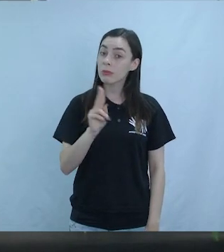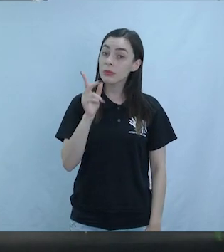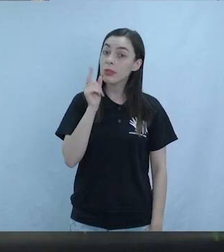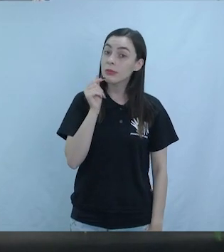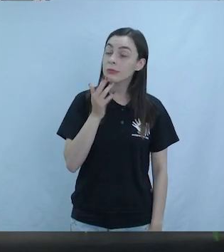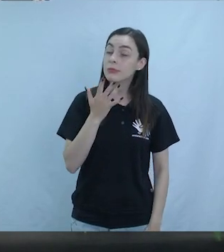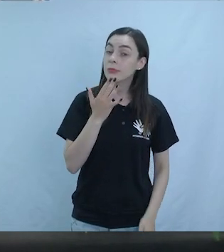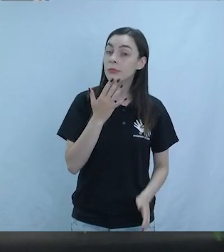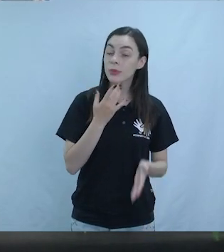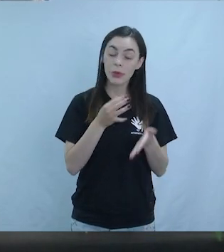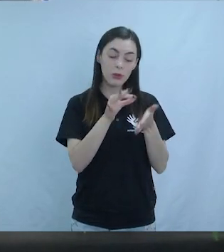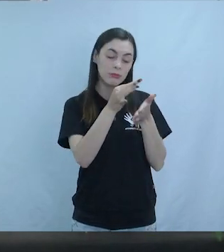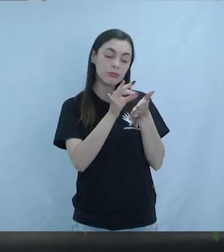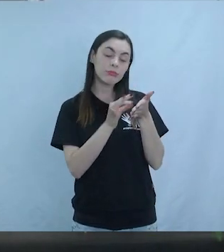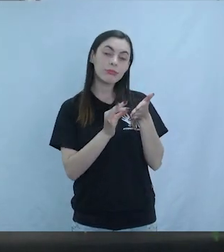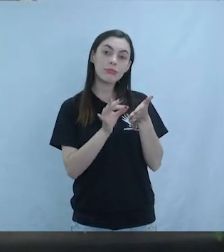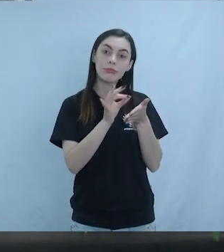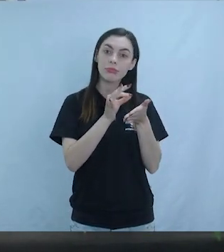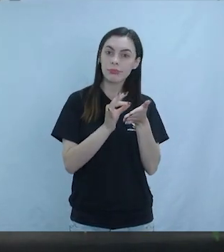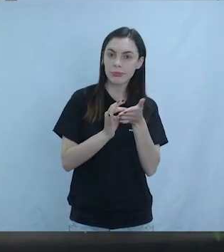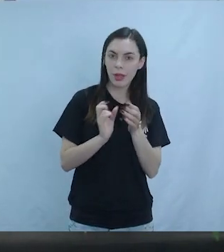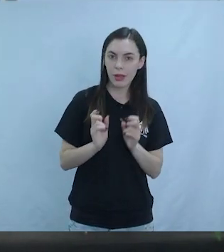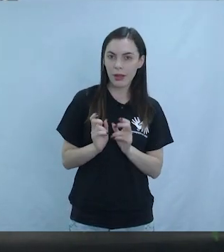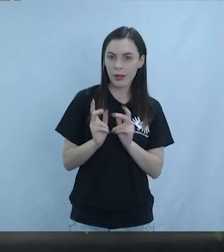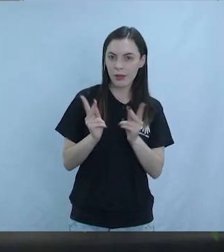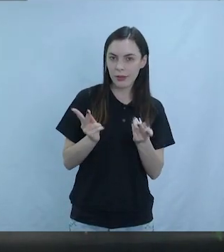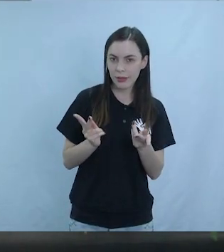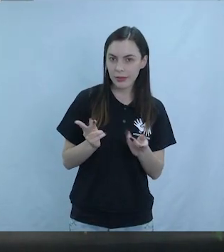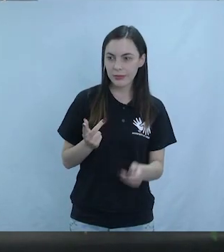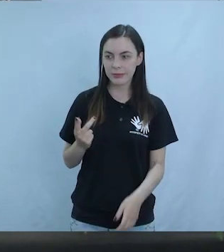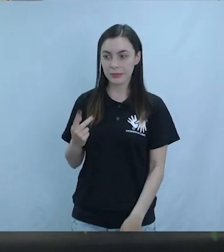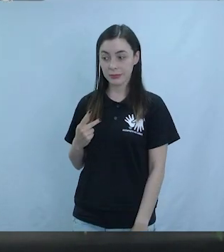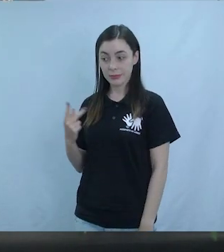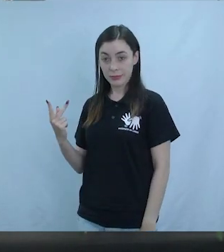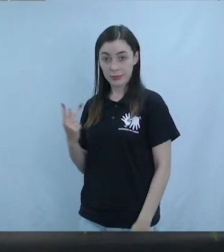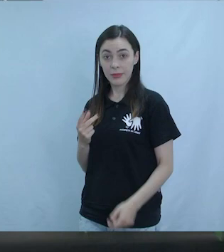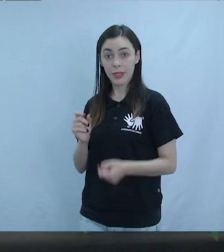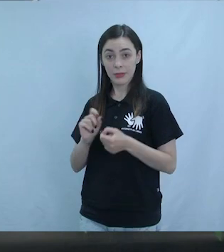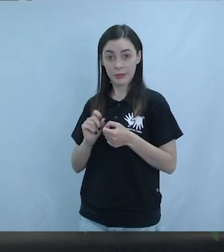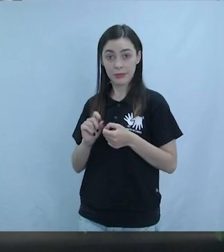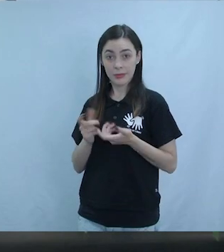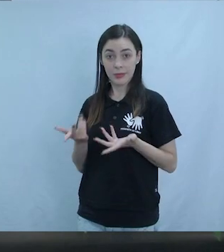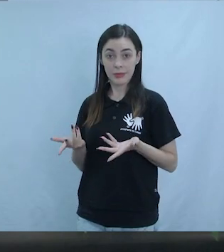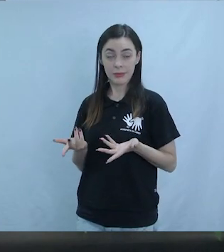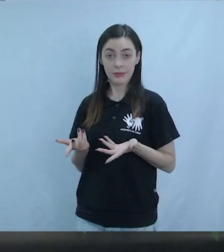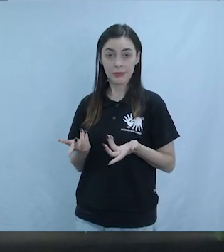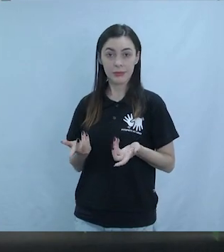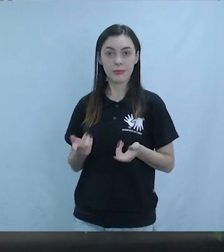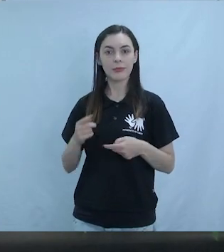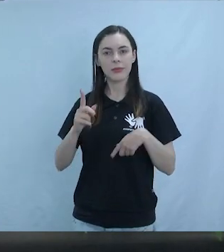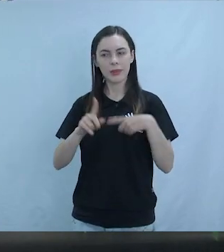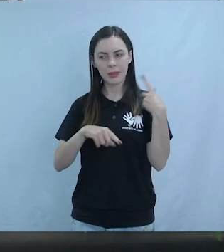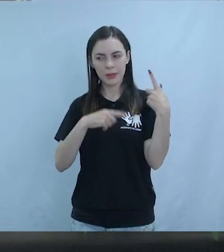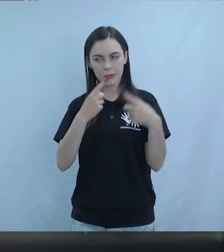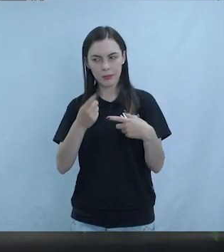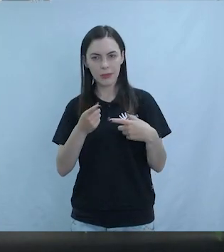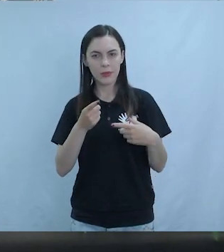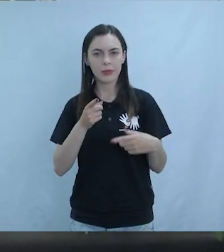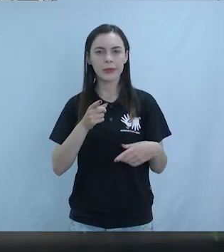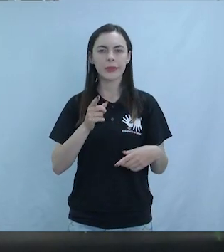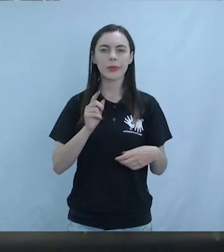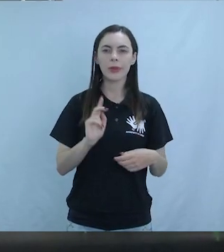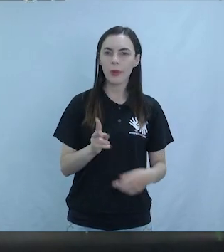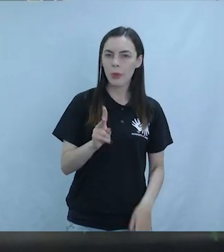com um lápis de cor a cor Isso. do teu olho, né? Uhum. Nós não fizemos aqui... pelo nosso tempo, mas depois nós